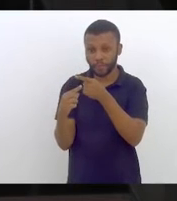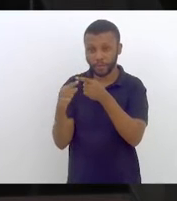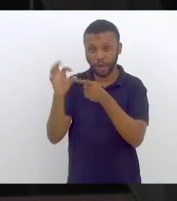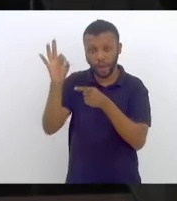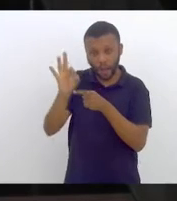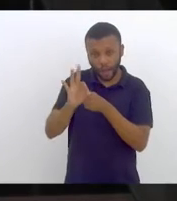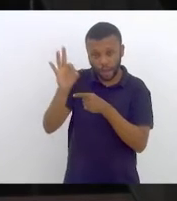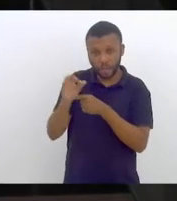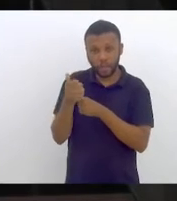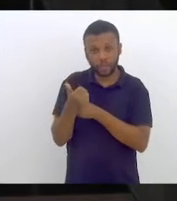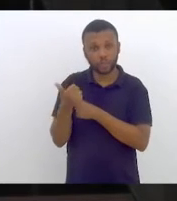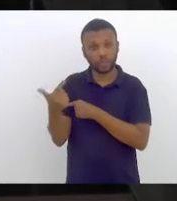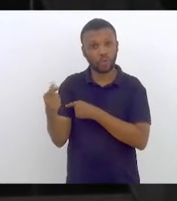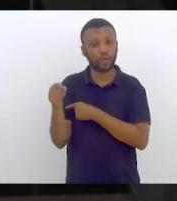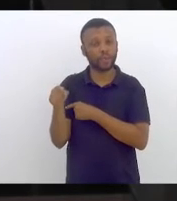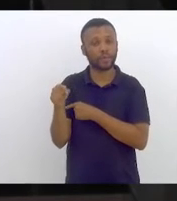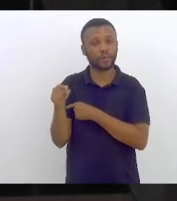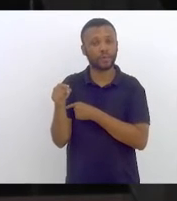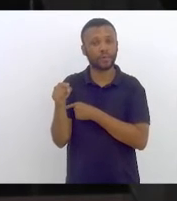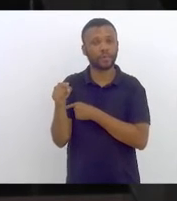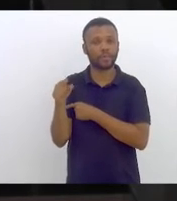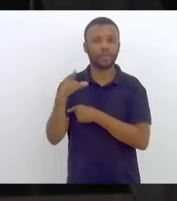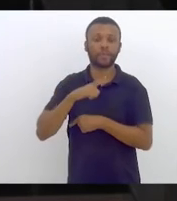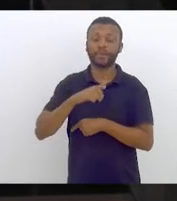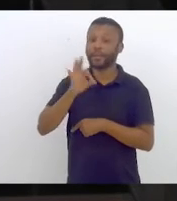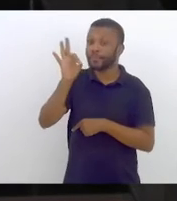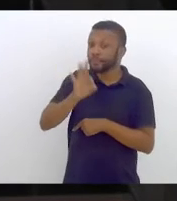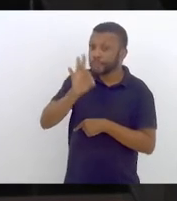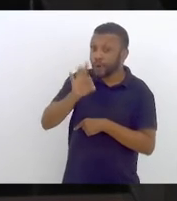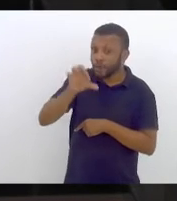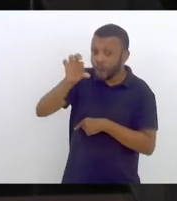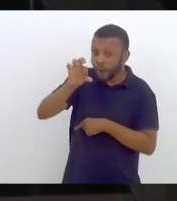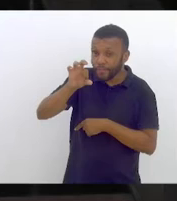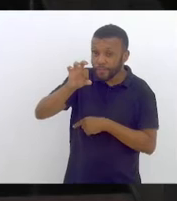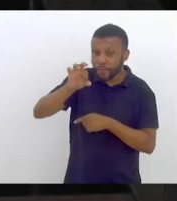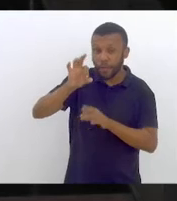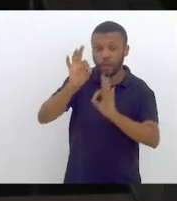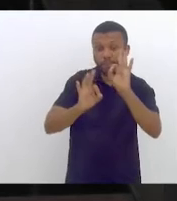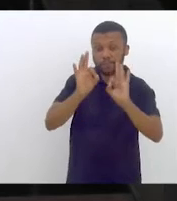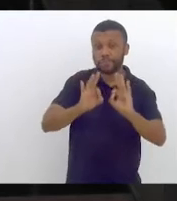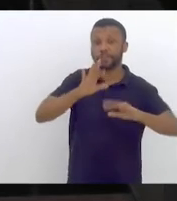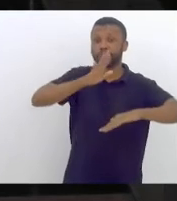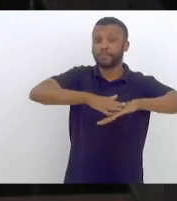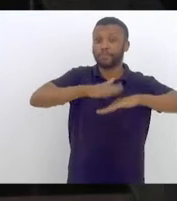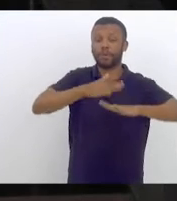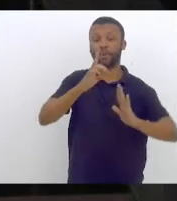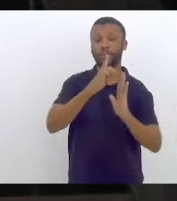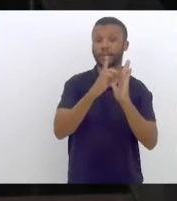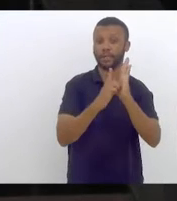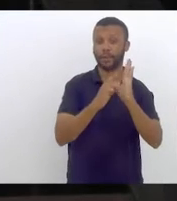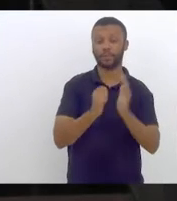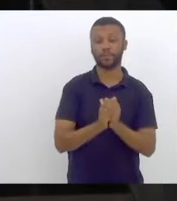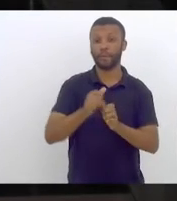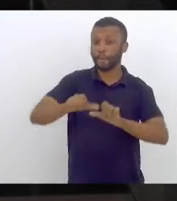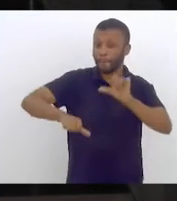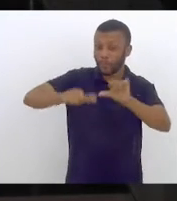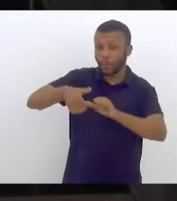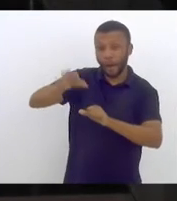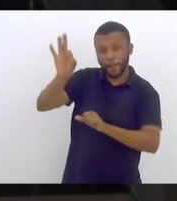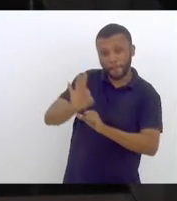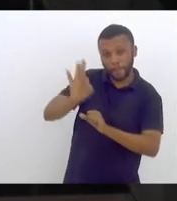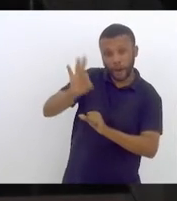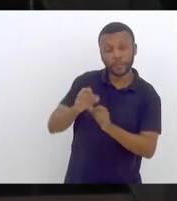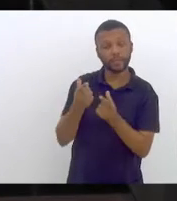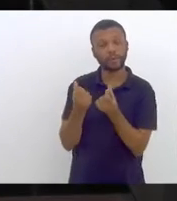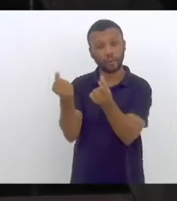de 12, passou essa alíquota para 9, por decreto. Mudou a margem de valor agregada por